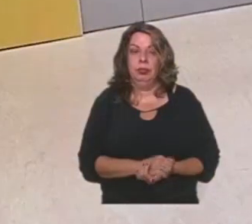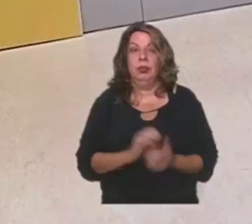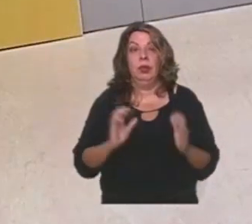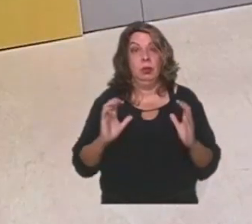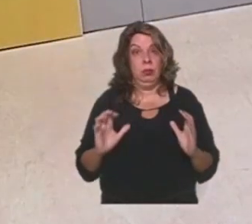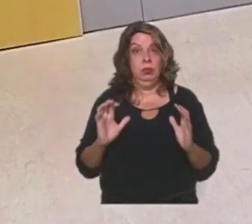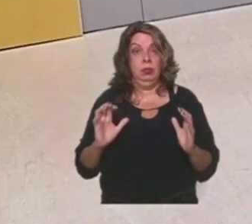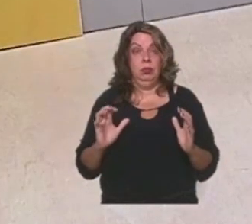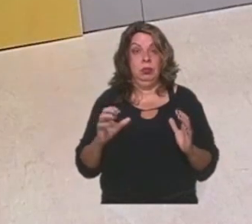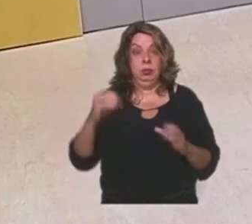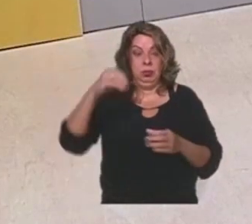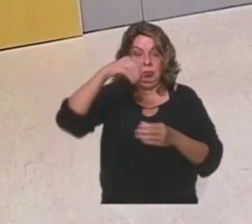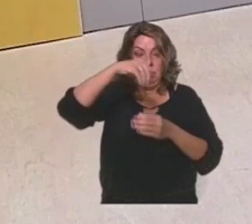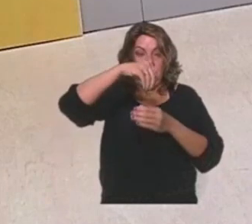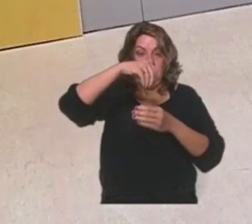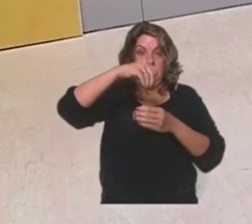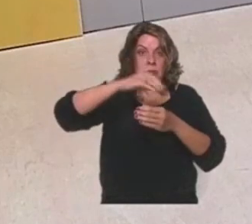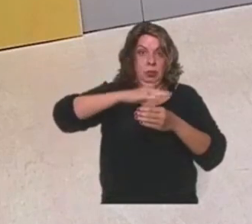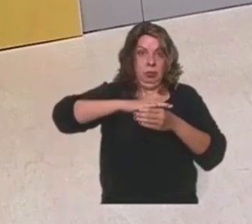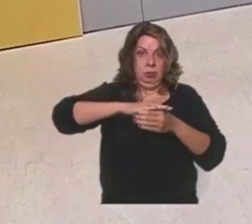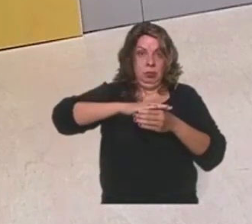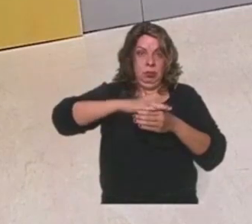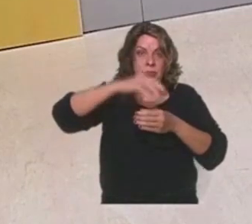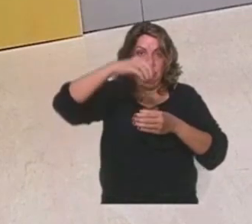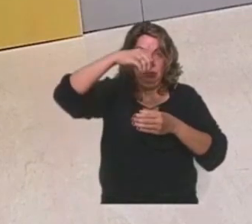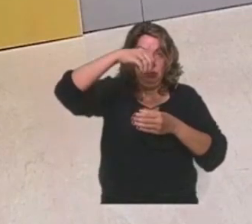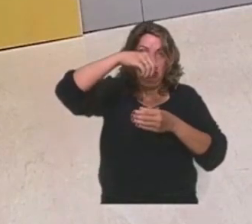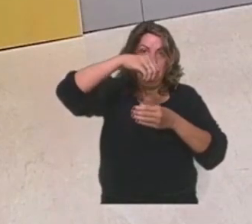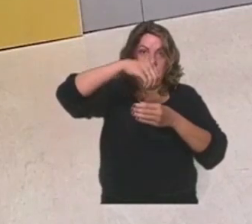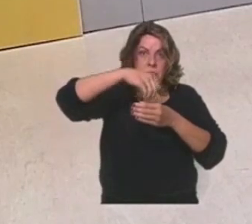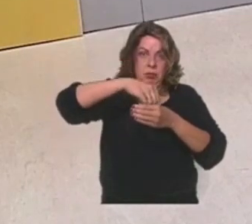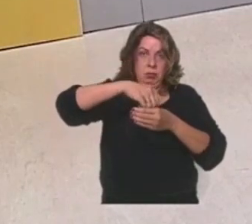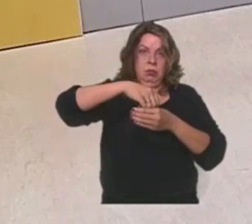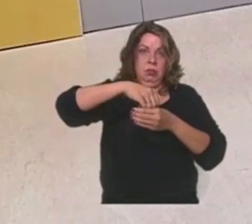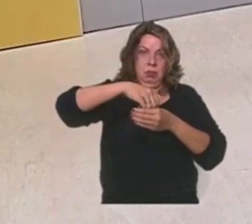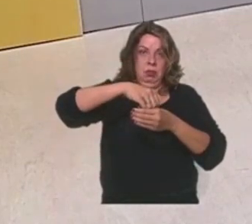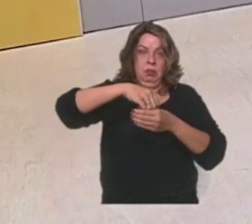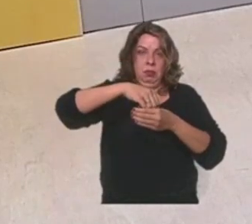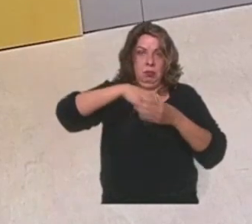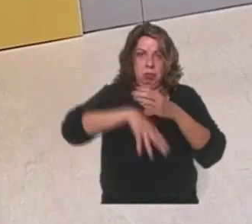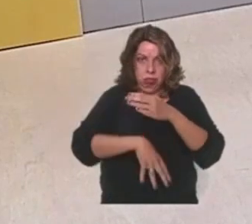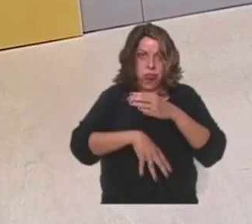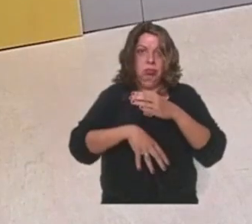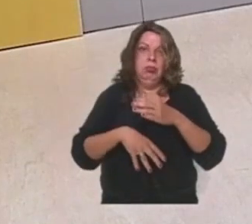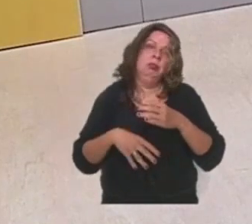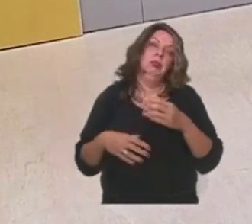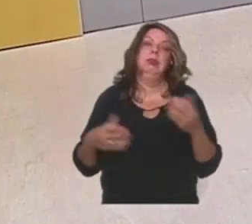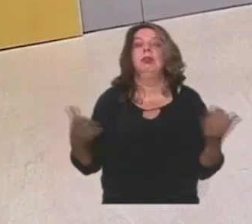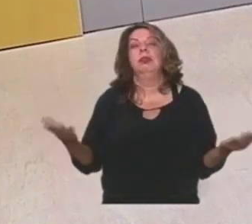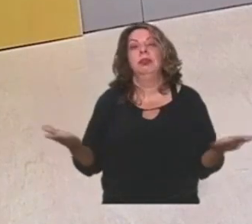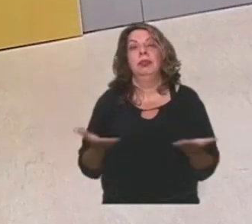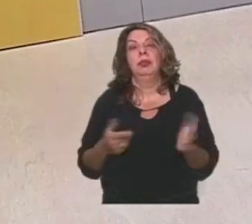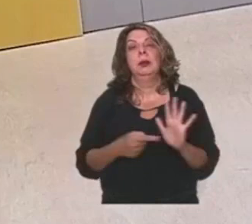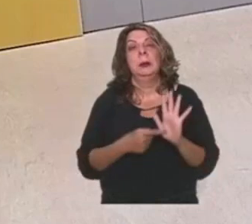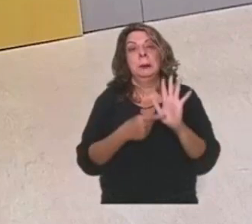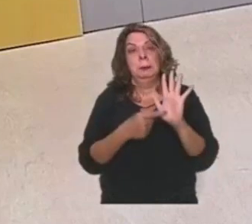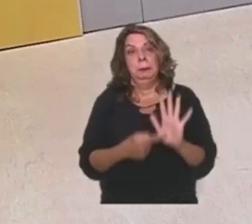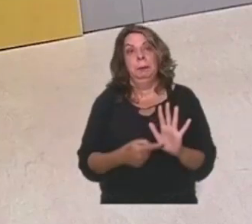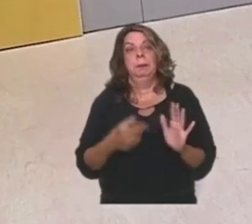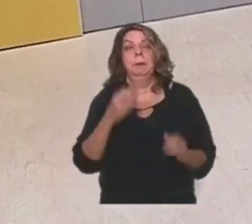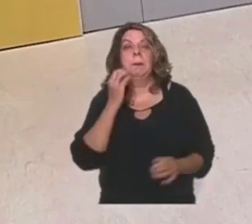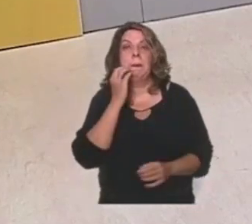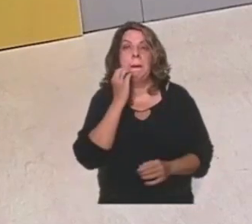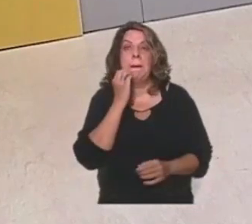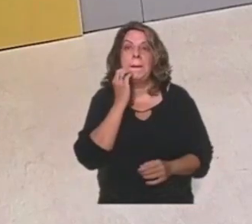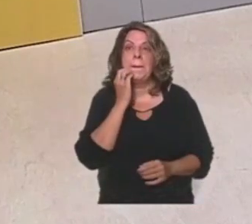Hora de começar nosso primeiro prêmio. Tô aqui na expectativa de ver você feliz da vida, abraçando a sua felicidade como contemplado